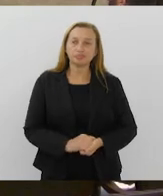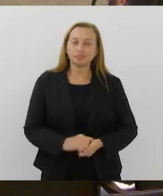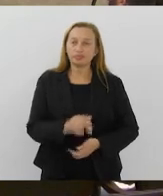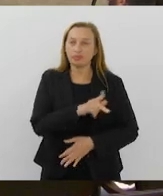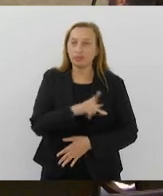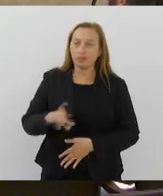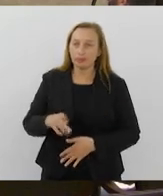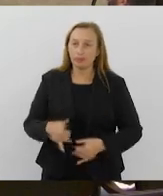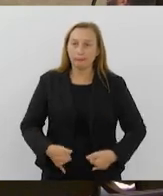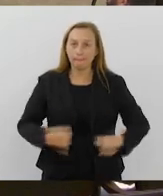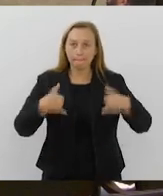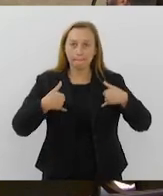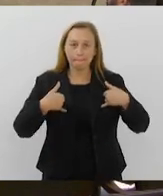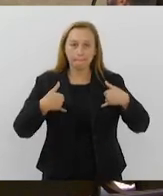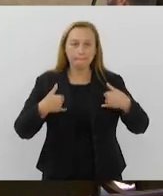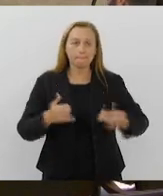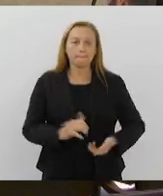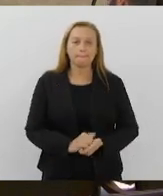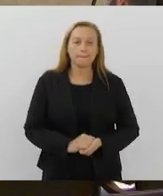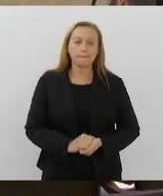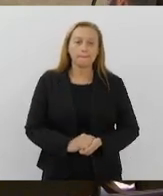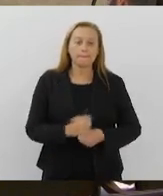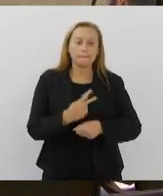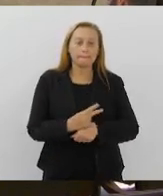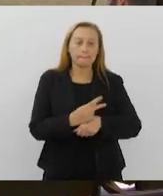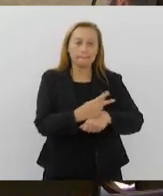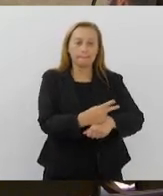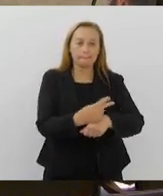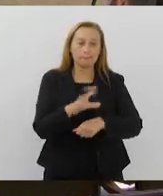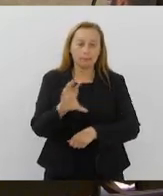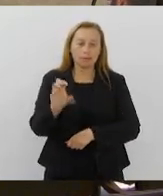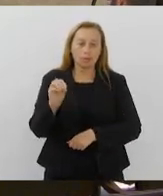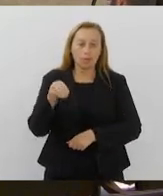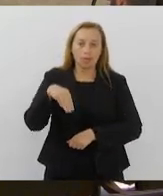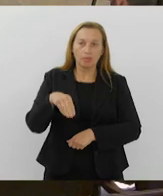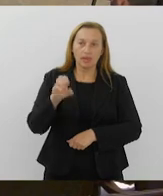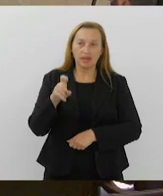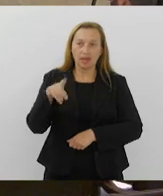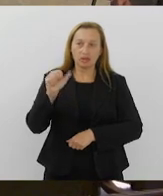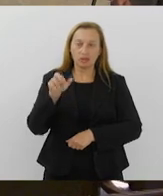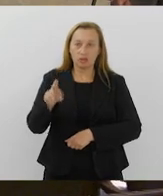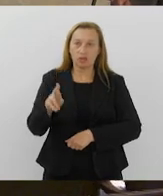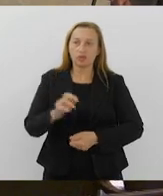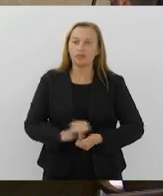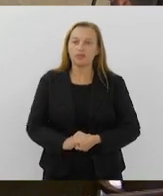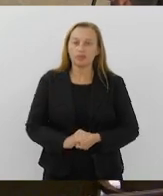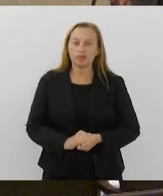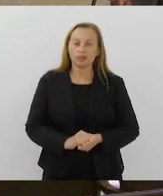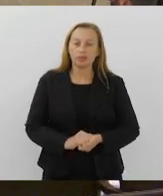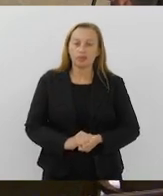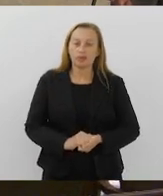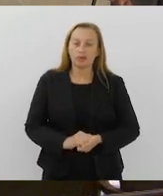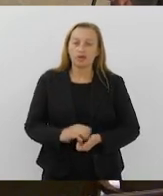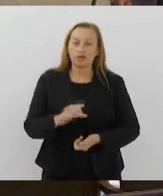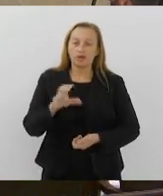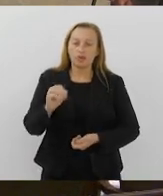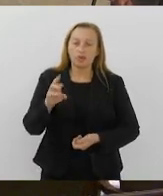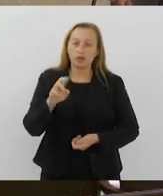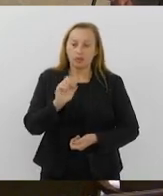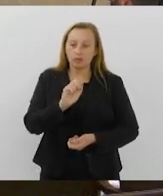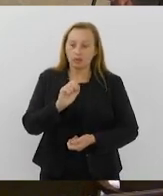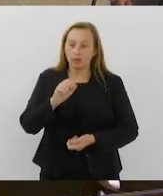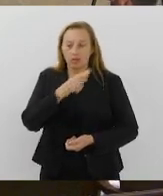e imensurável satisfação de otorgar o título de comendador aos ilustríssimos Coronel Alessandro Marco